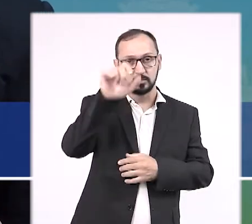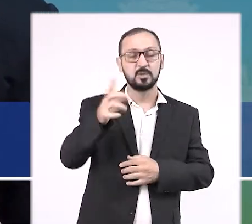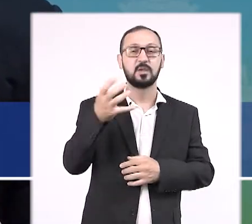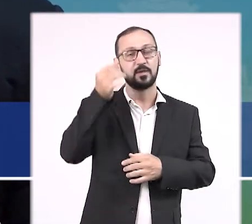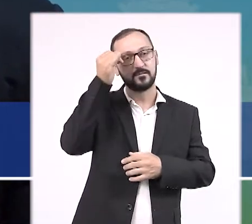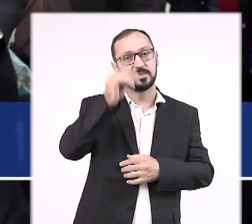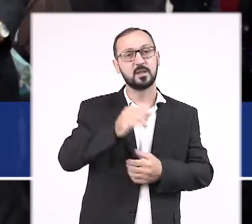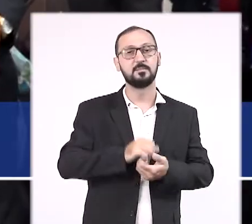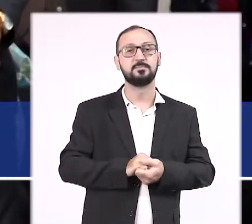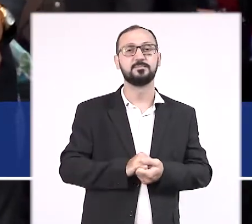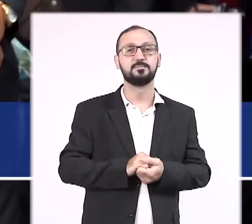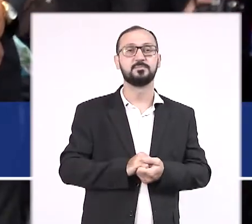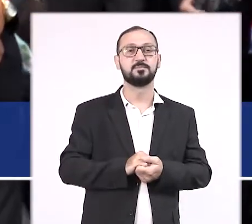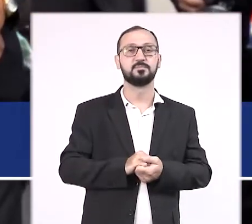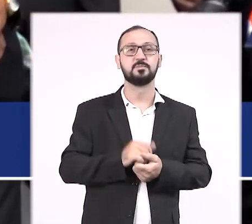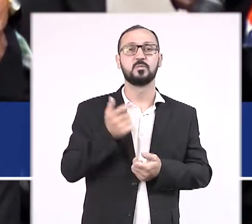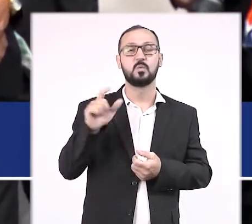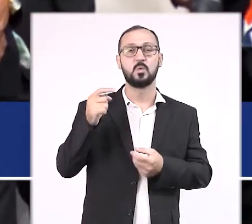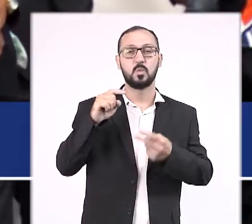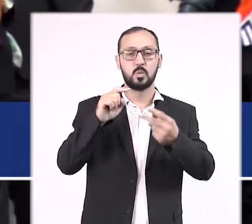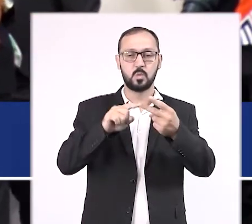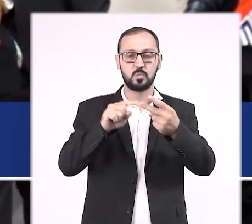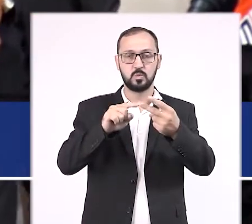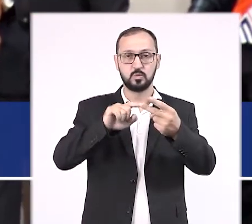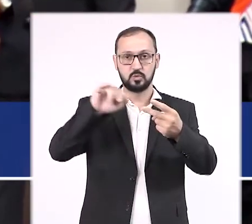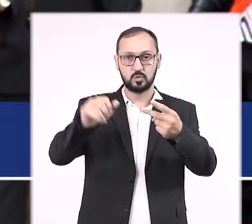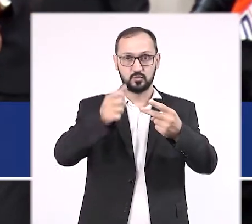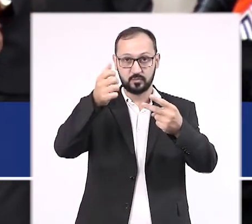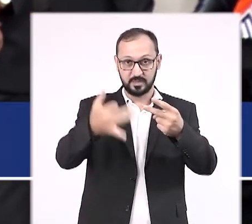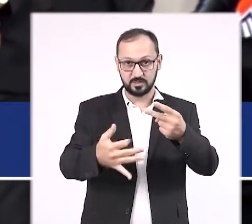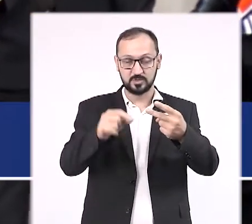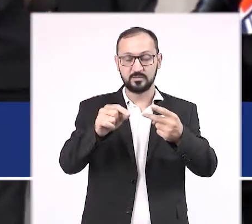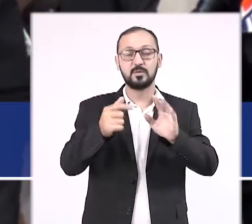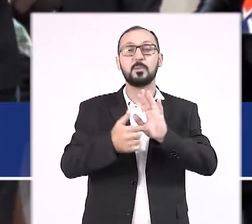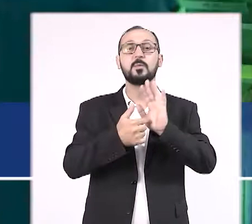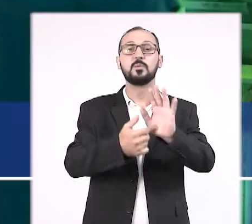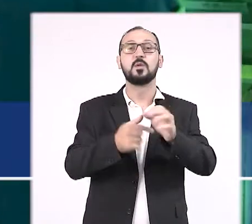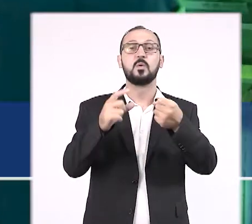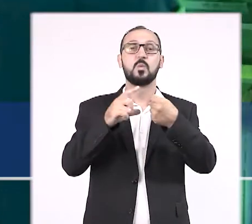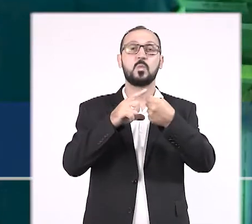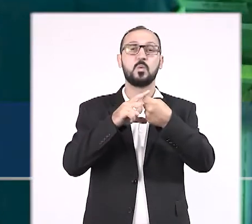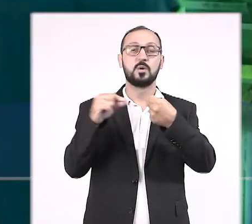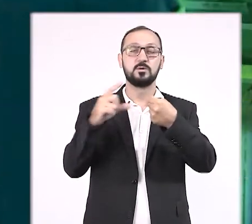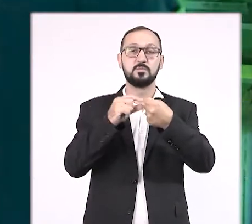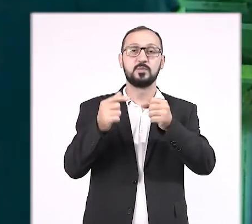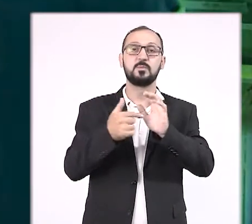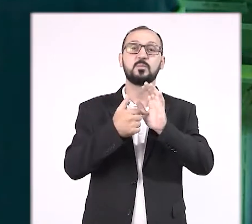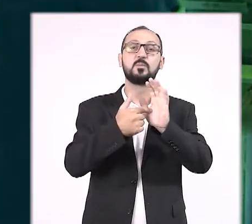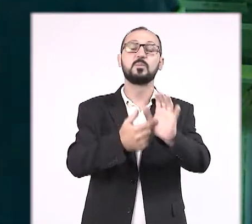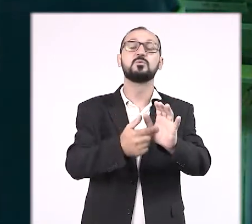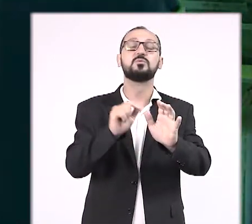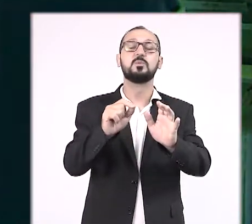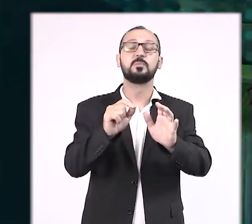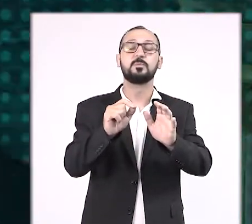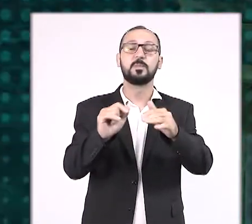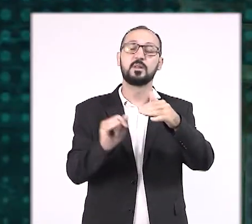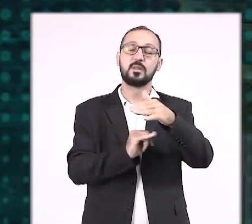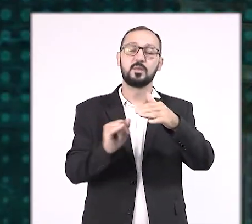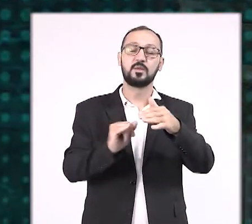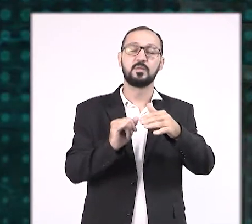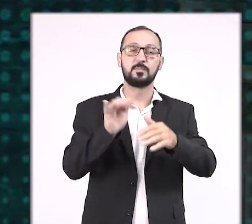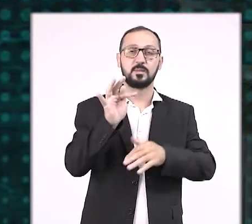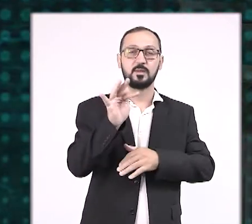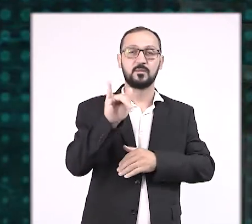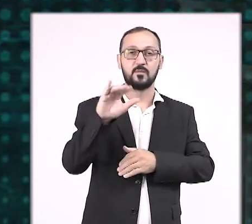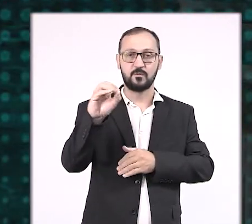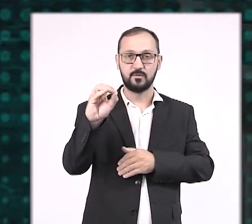evitar exatamente isso. Outro ponto destacado na justificativa do projeto é um artigo publicado pela Fundação Oswaldo Cruz,